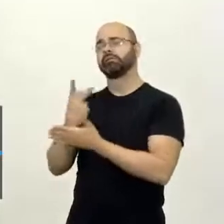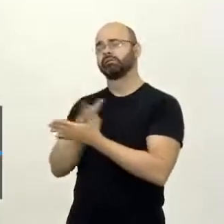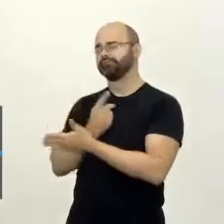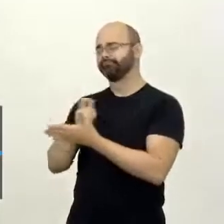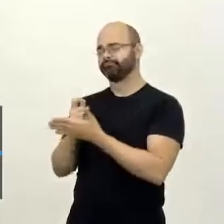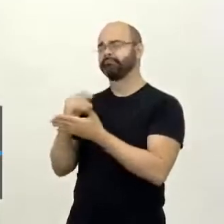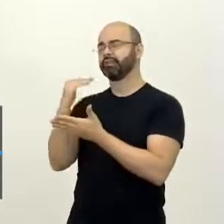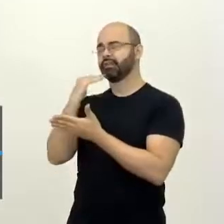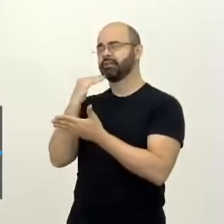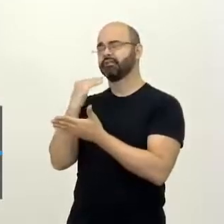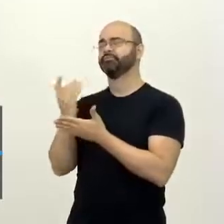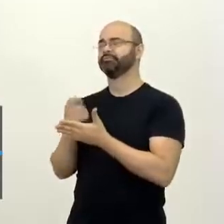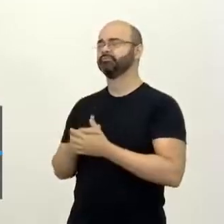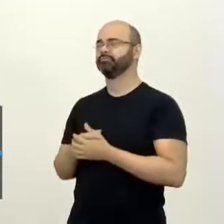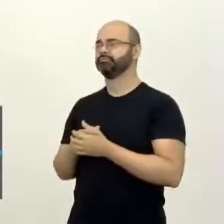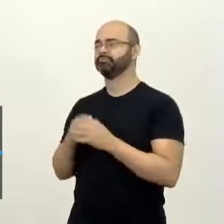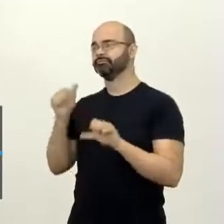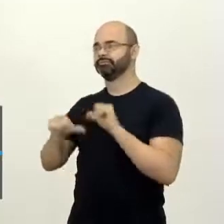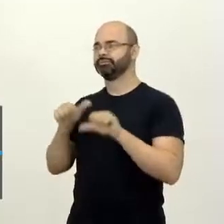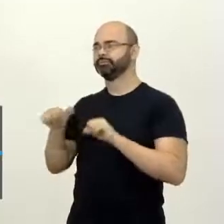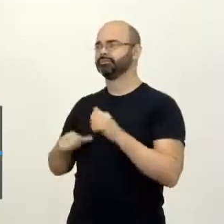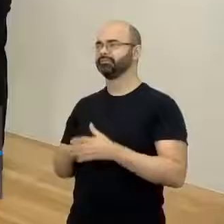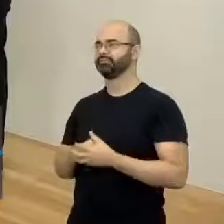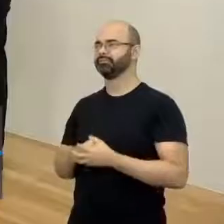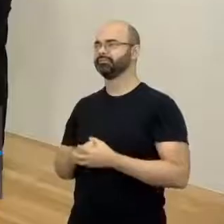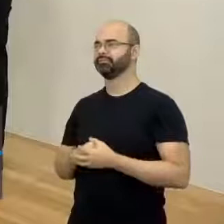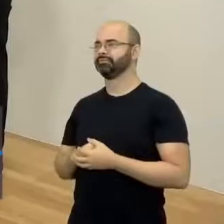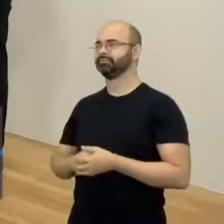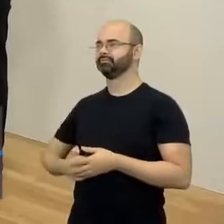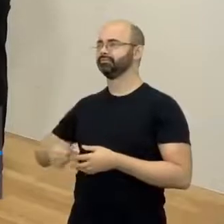não funciona direito. Troca.